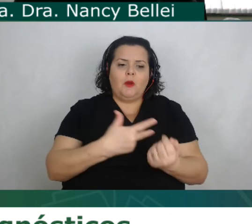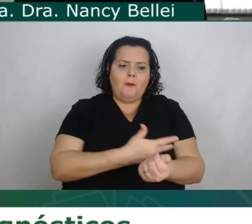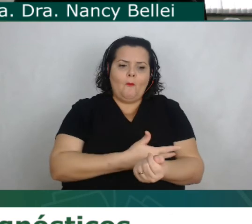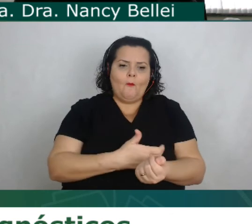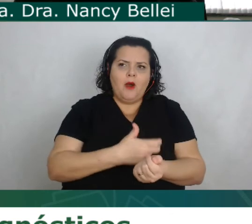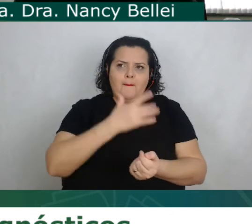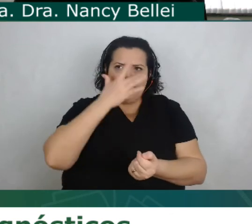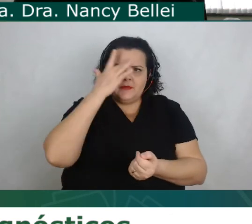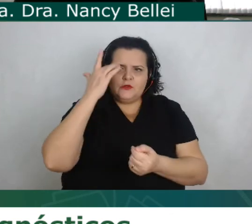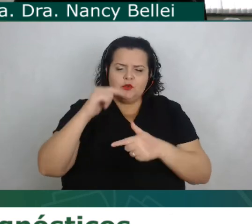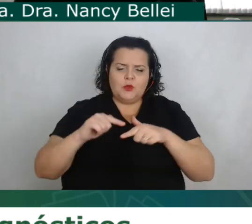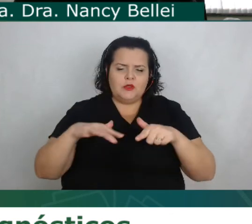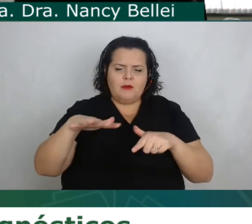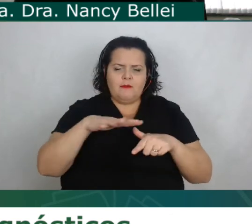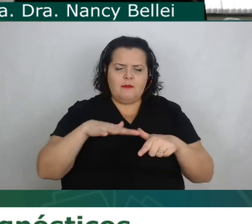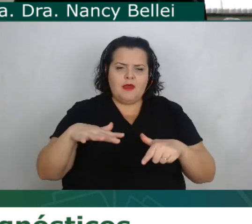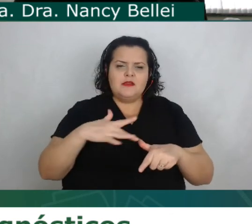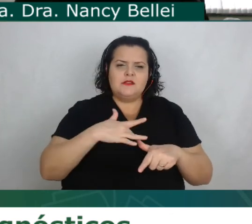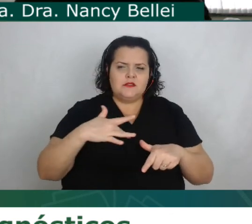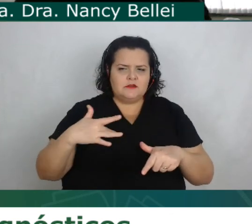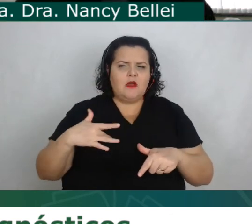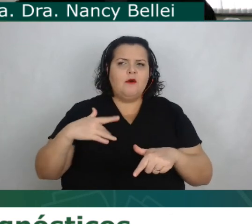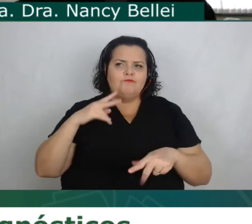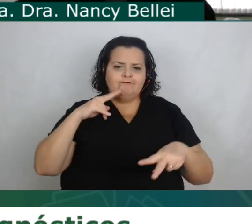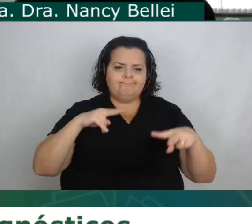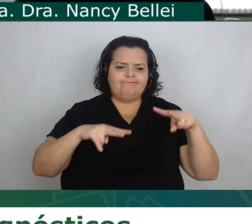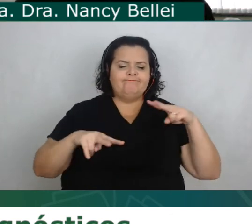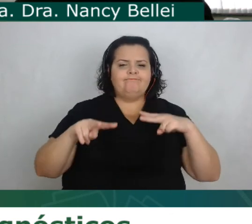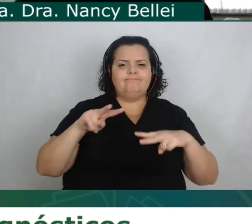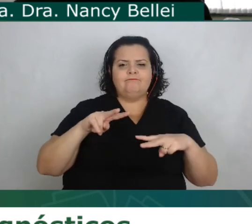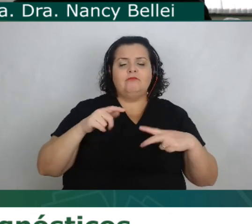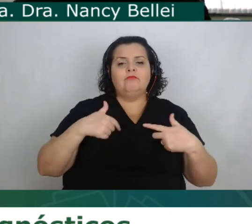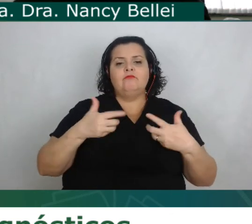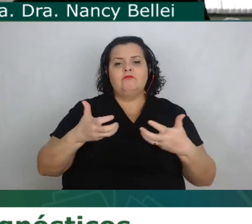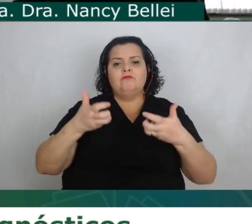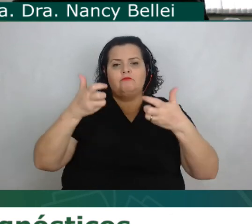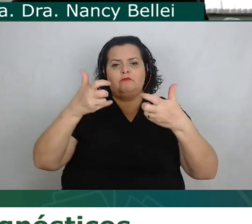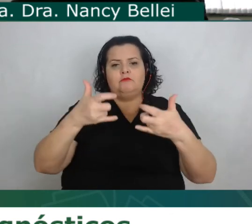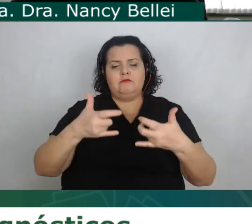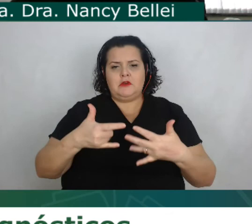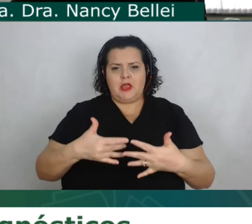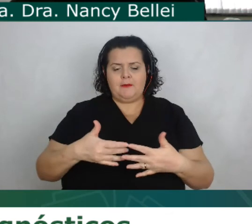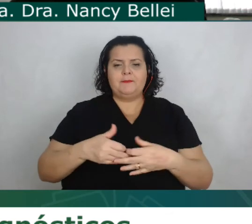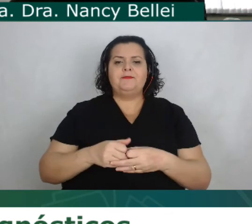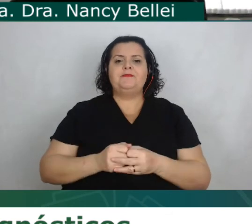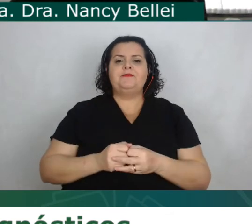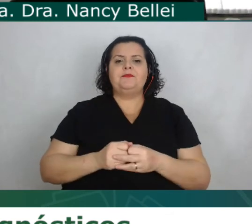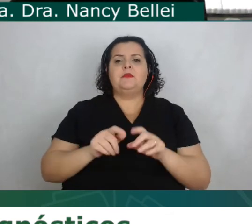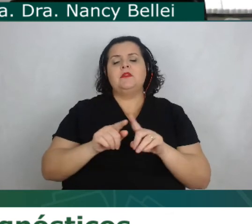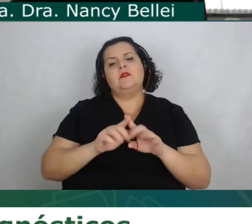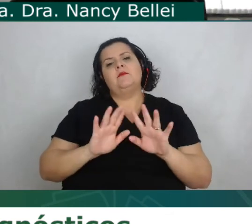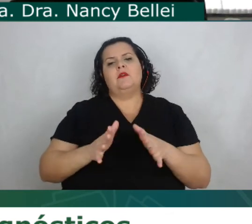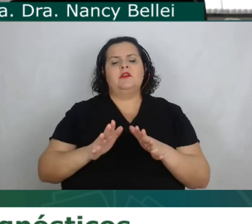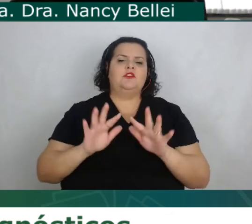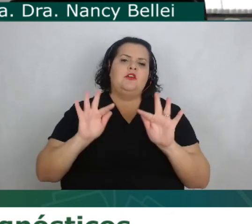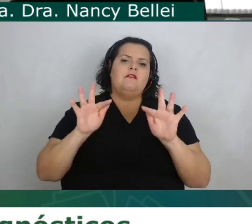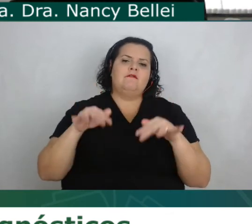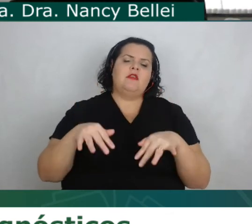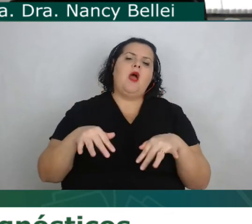de transmissão? Essa é a grande pergunta, né? Então, eu queria que você conversasse e já finalizasse com a